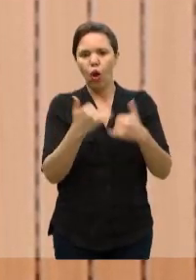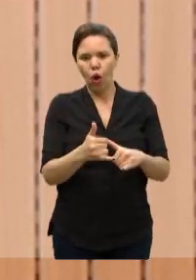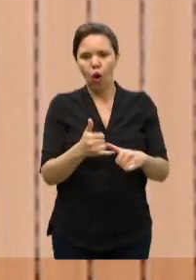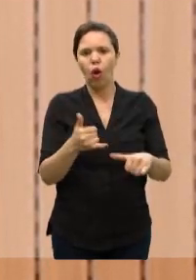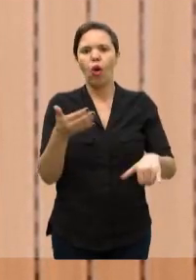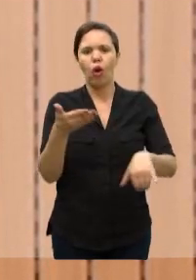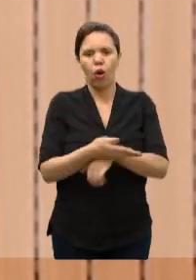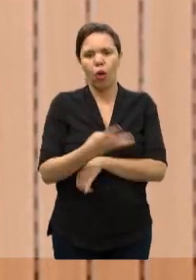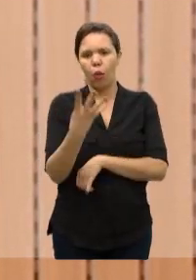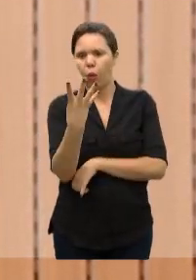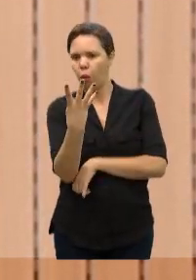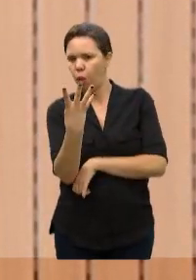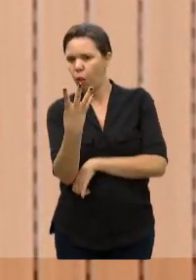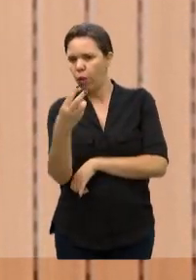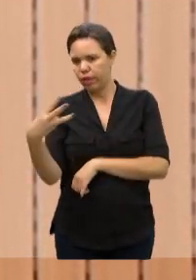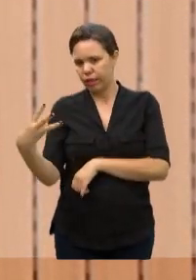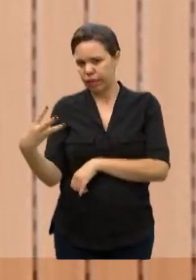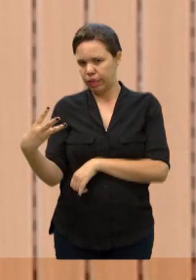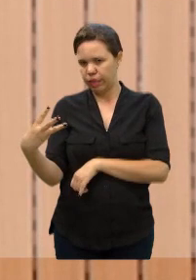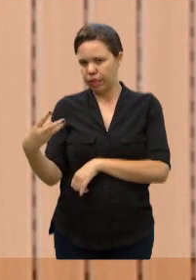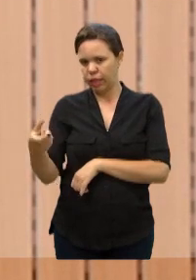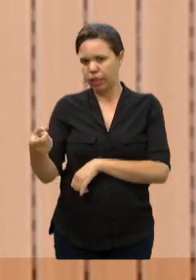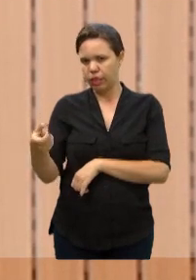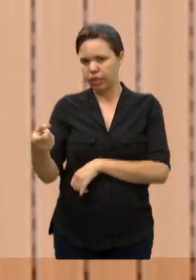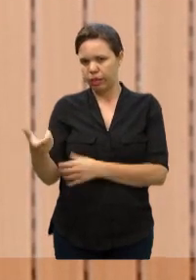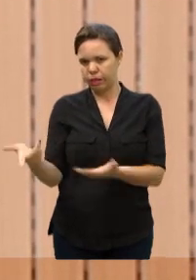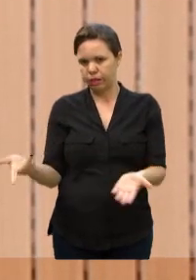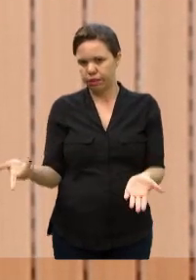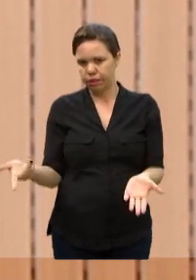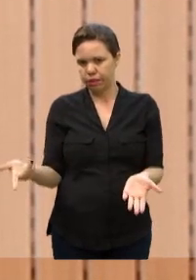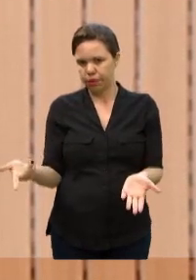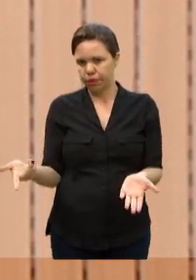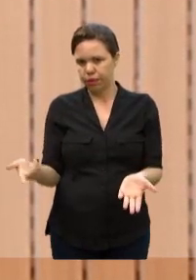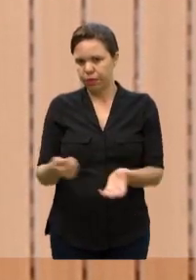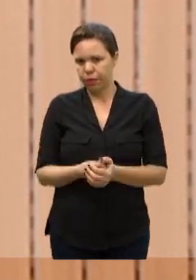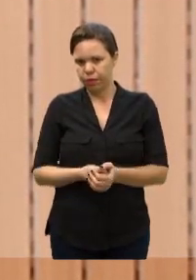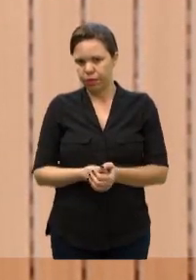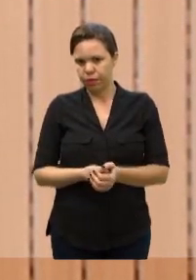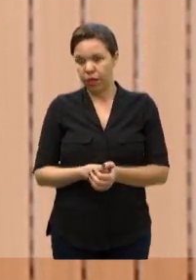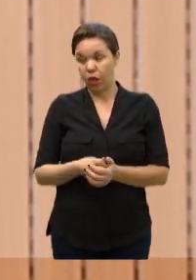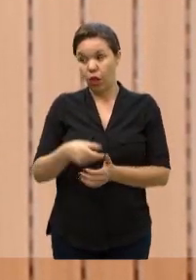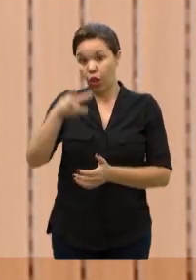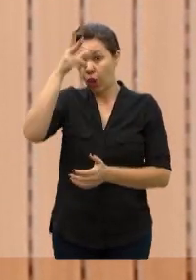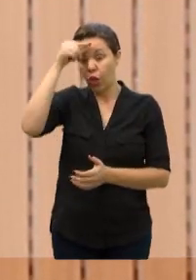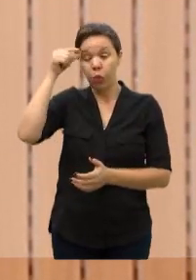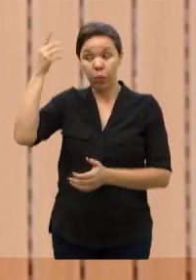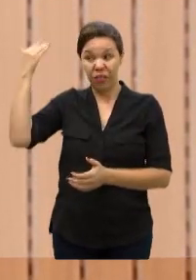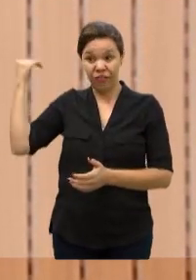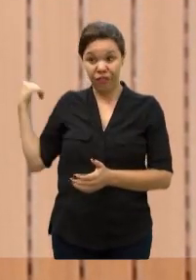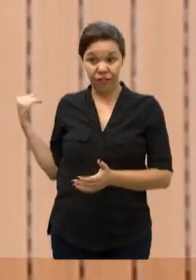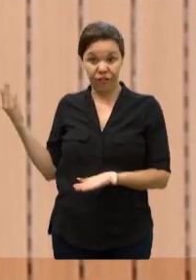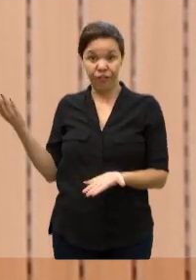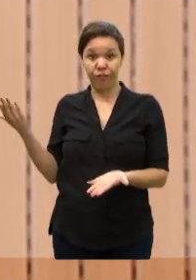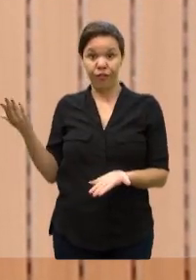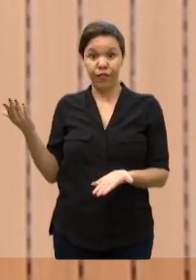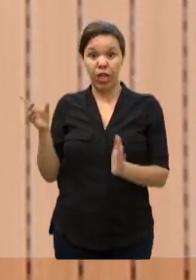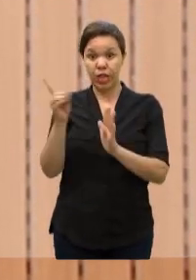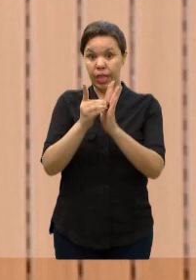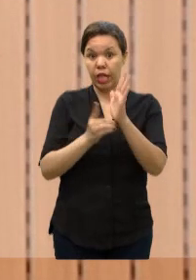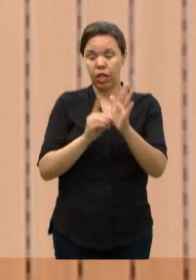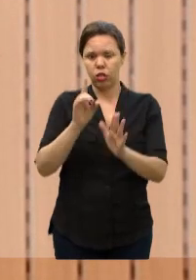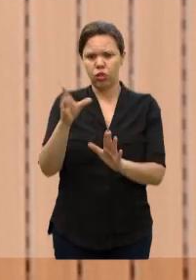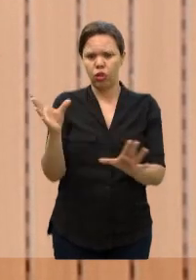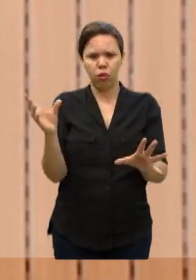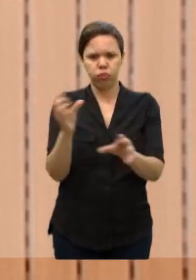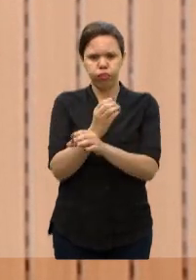teria que ser 43 centavos. E o Magalhães Teixeira, ele fez um decreto só arredondando,